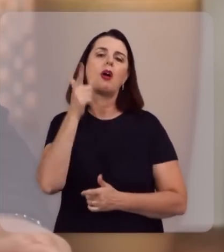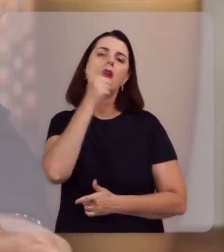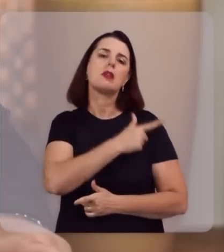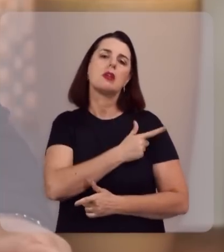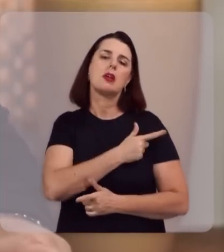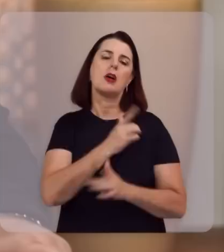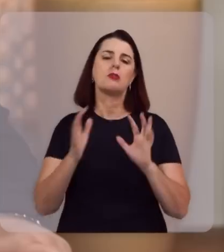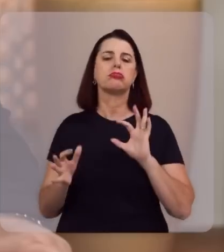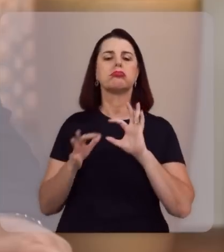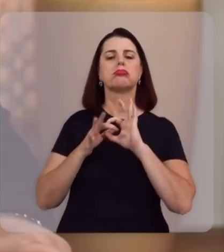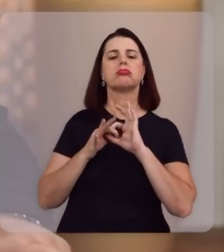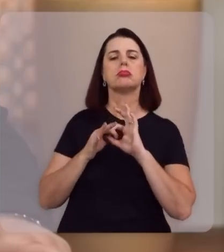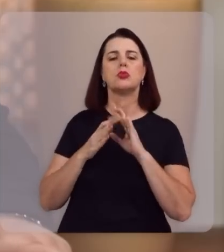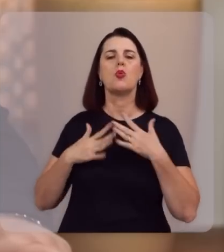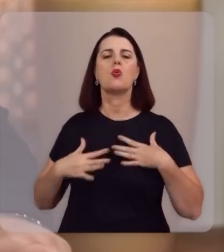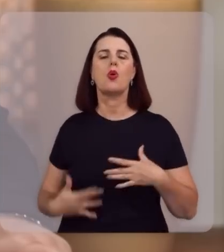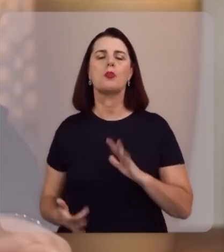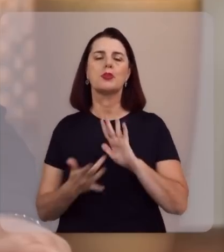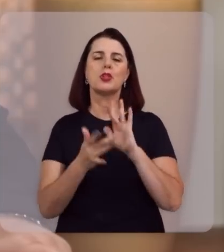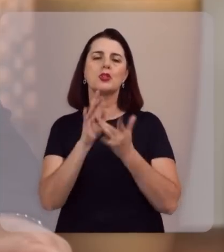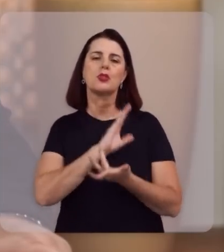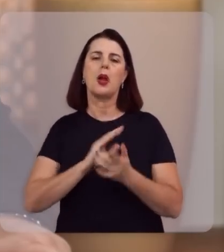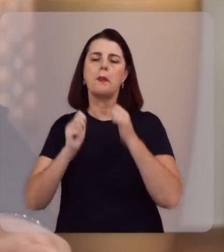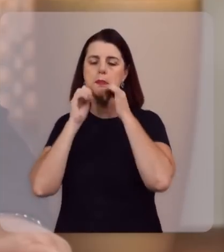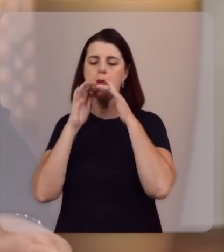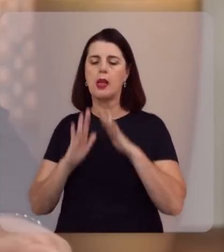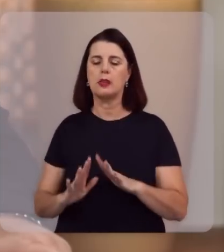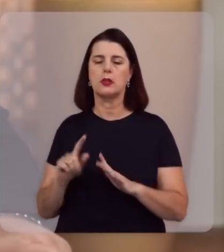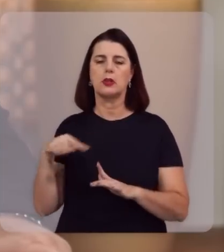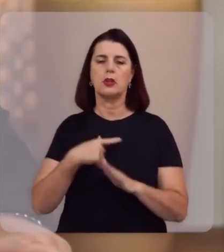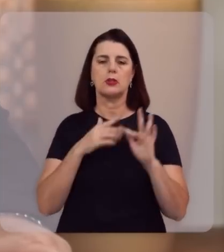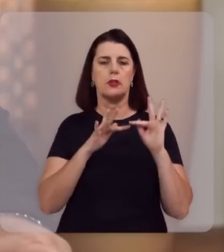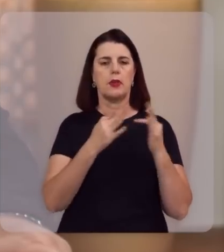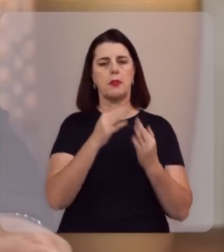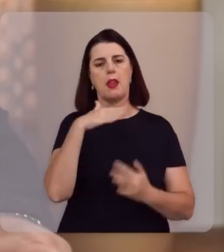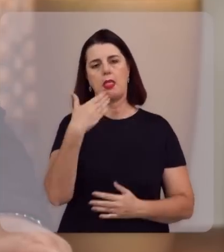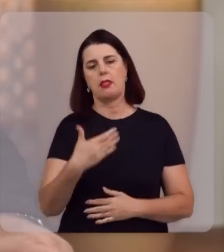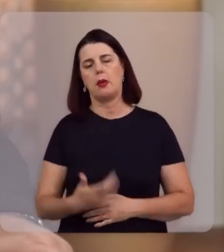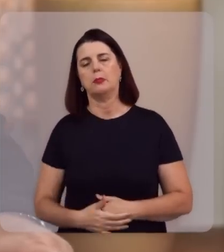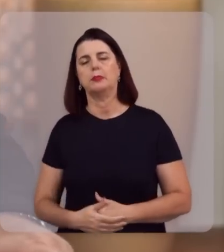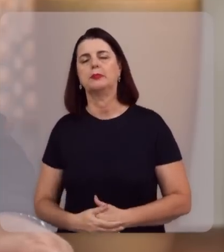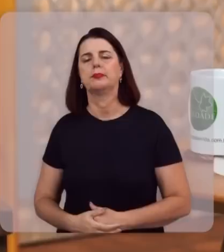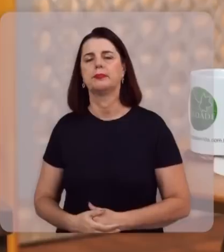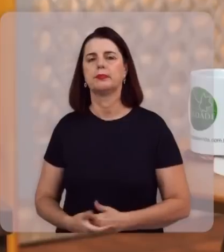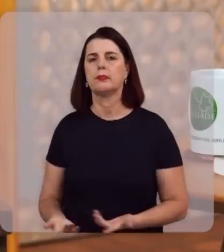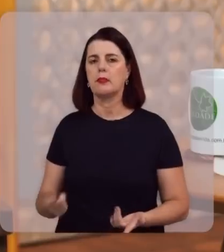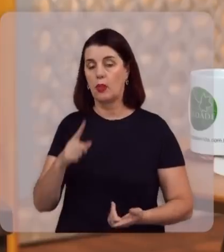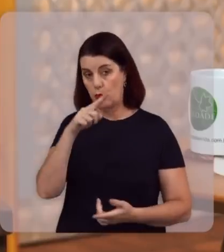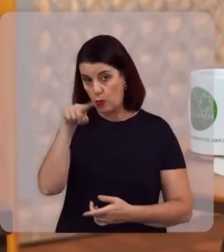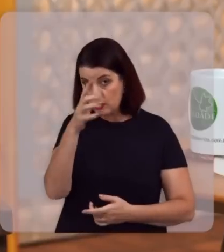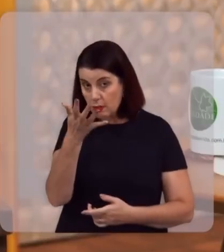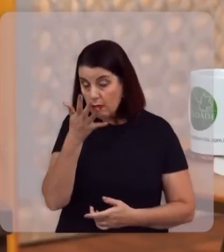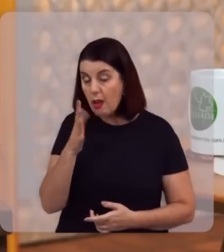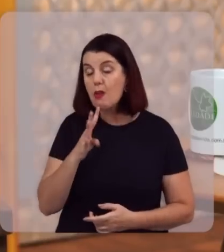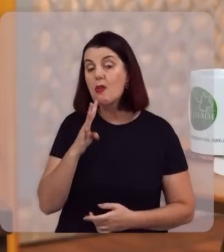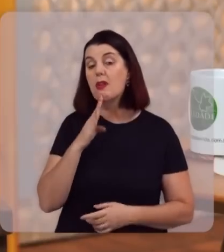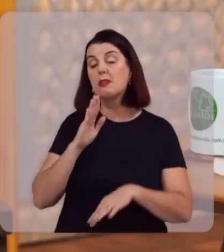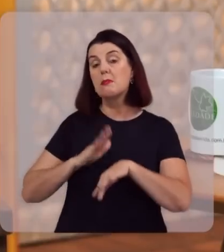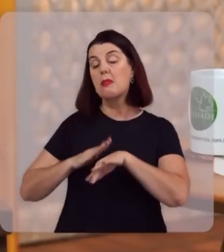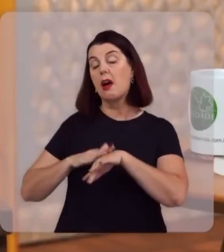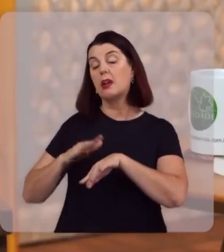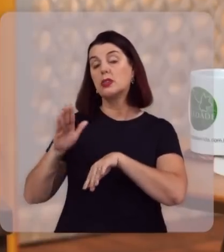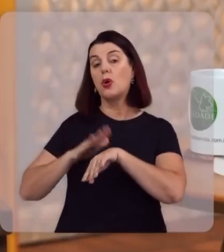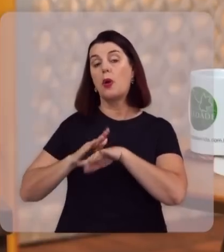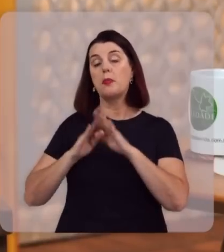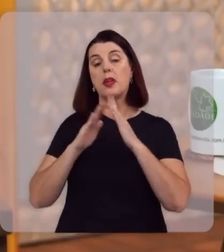nós desfrutemos da unidade do corpo de Cristo e da bênção de Deus em nossas famílias deste Natal. Amém. E se você quer conhecer um